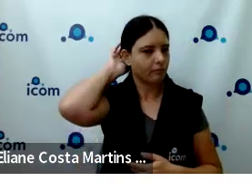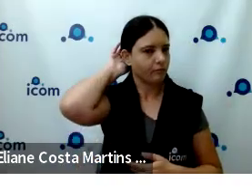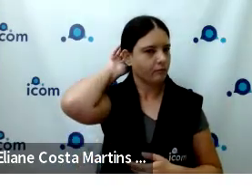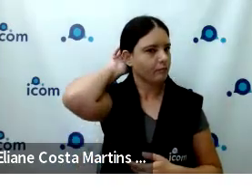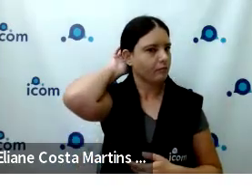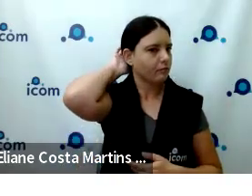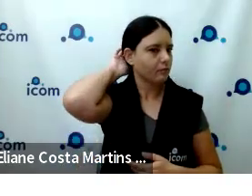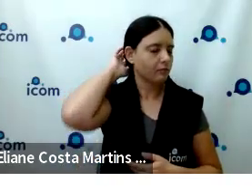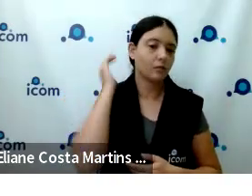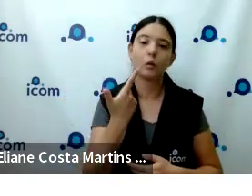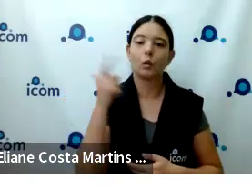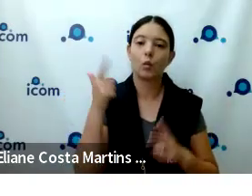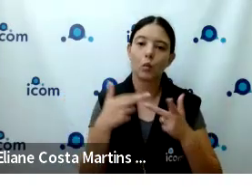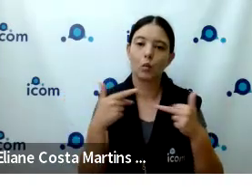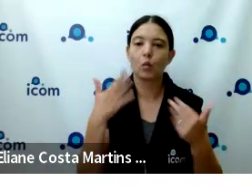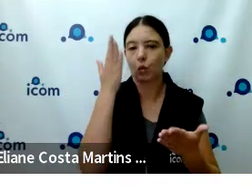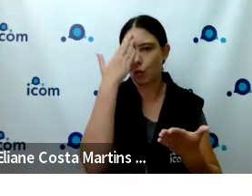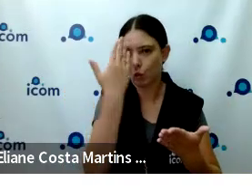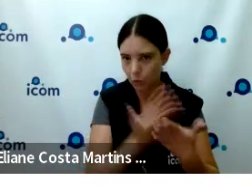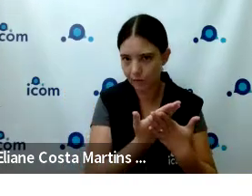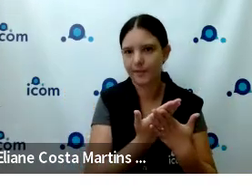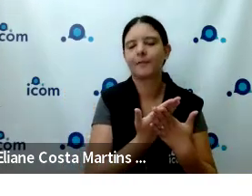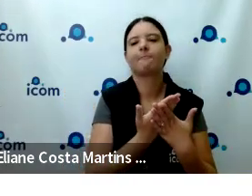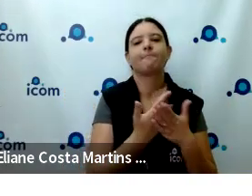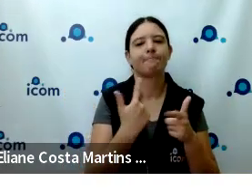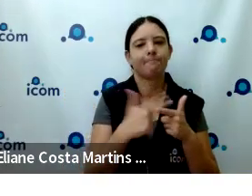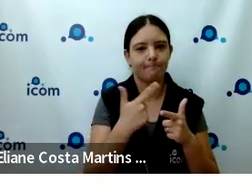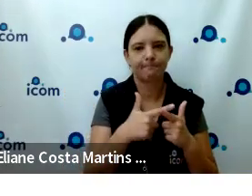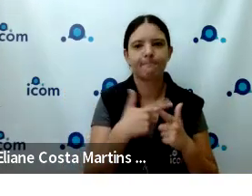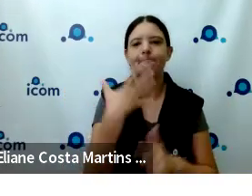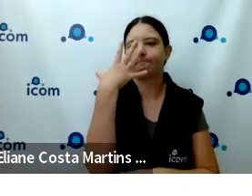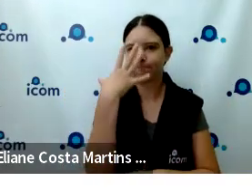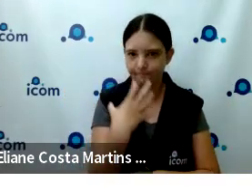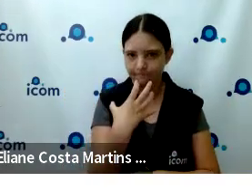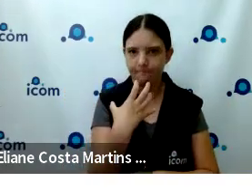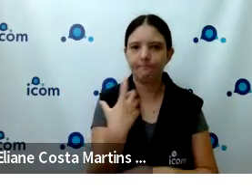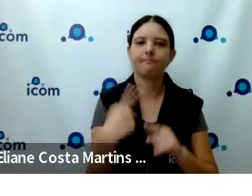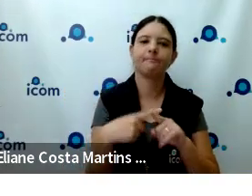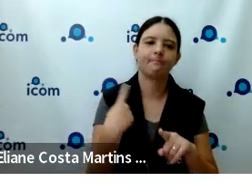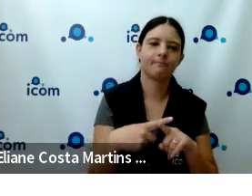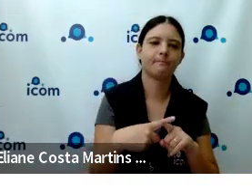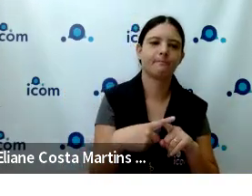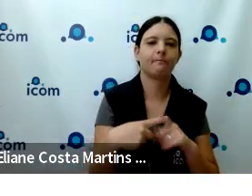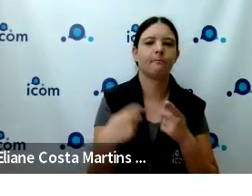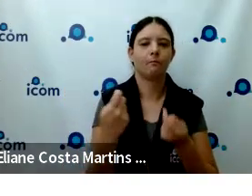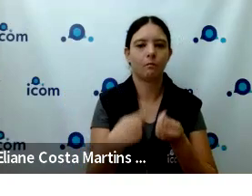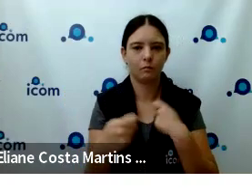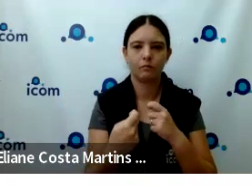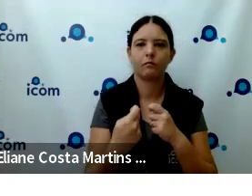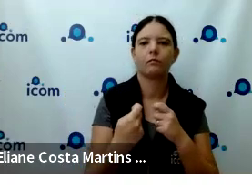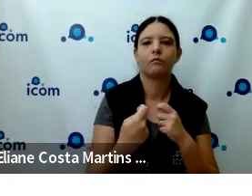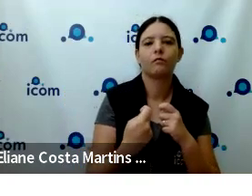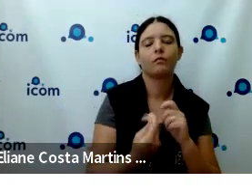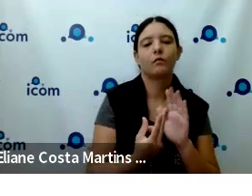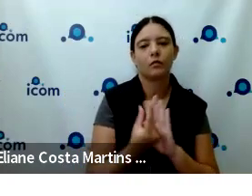aspecto é a questão do déficit de confiança. Esse é um problema sério, com relação à administração tributária no Brasil. A administração